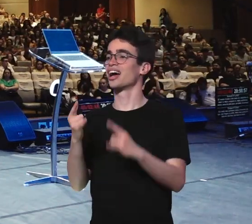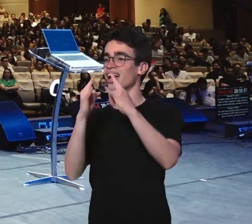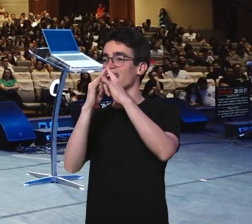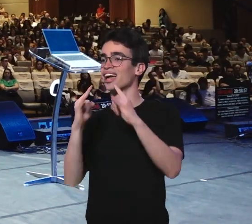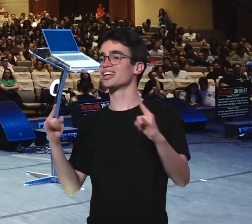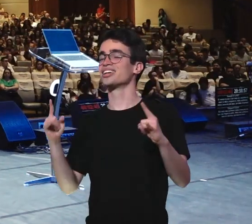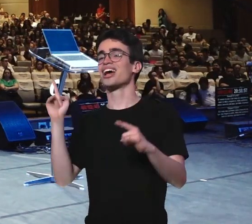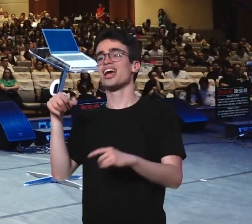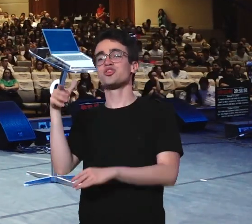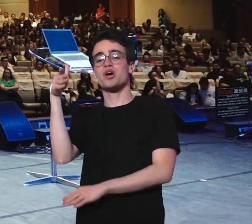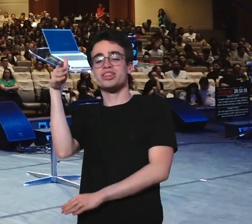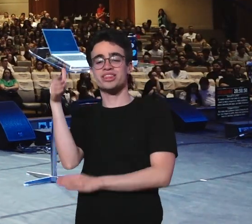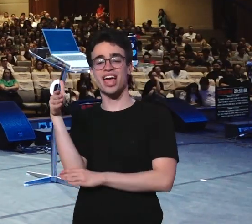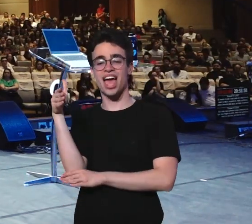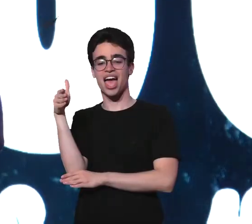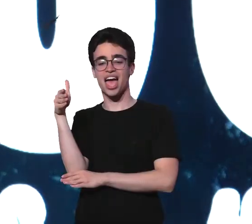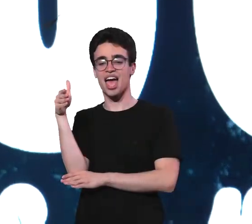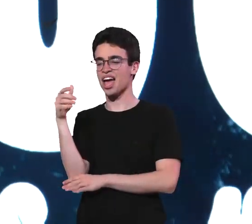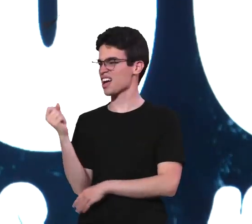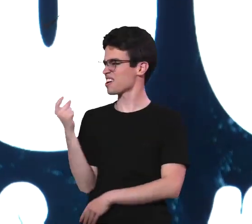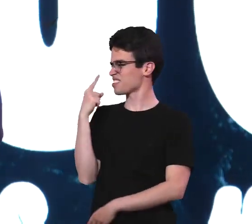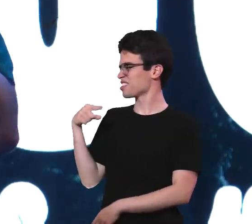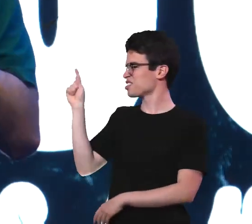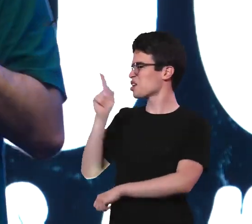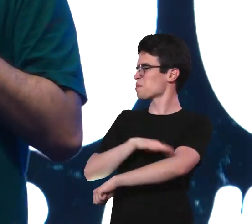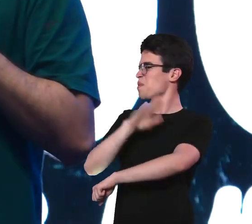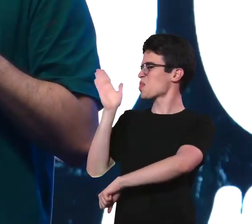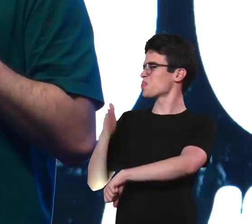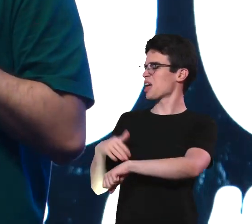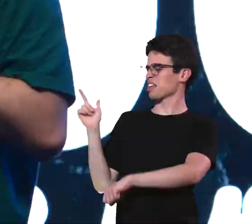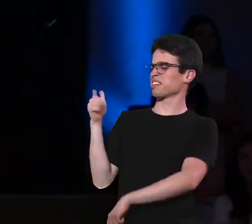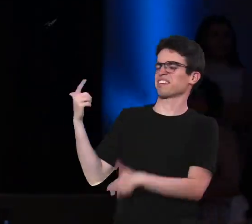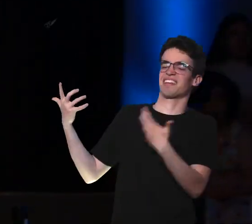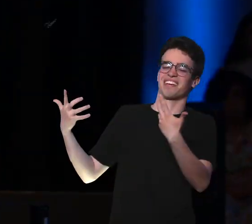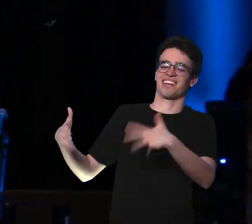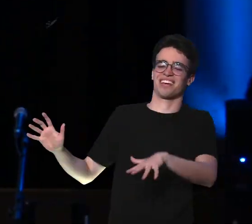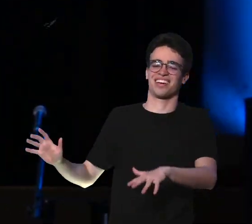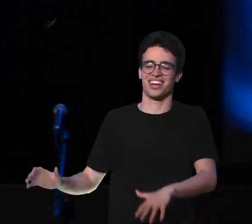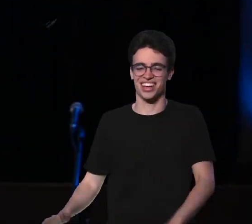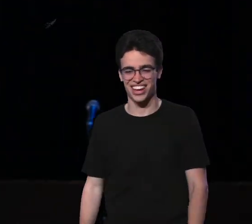num hotel. Que mané subir montanha no Legendários.